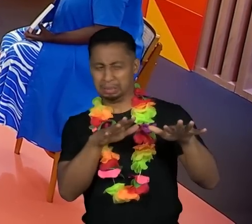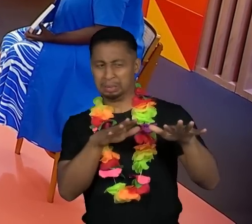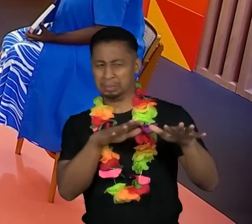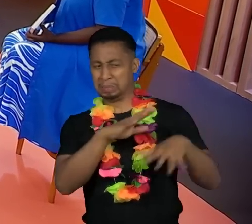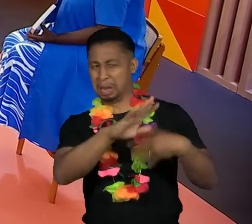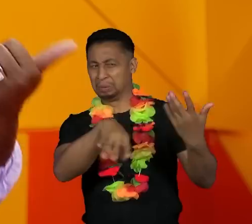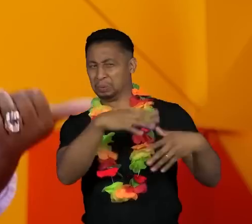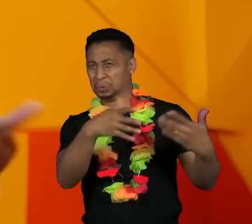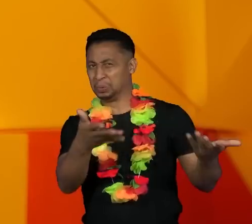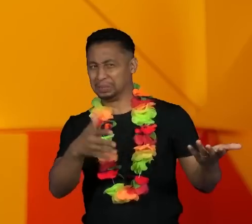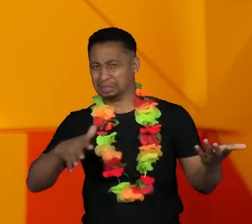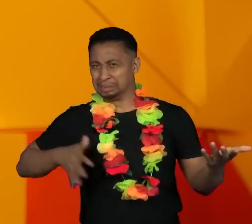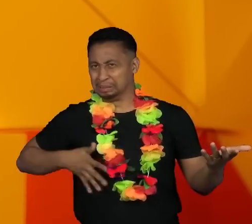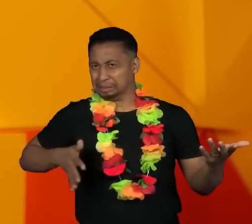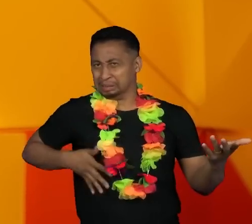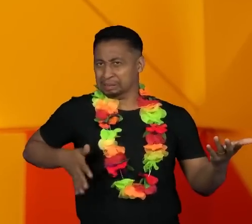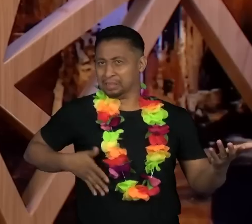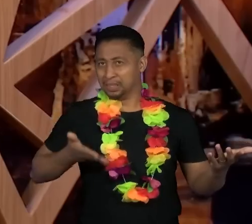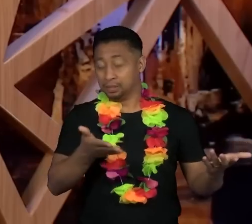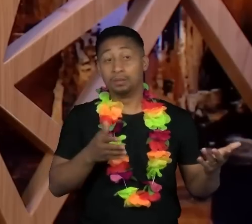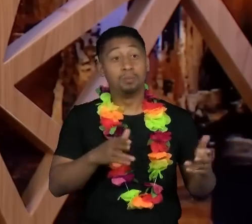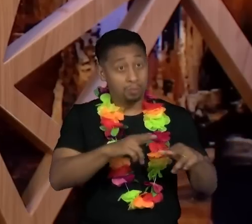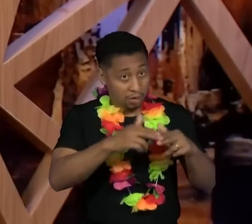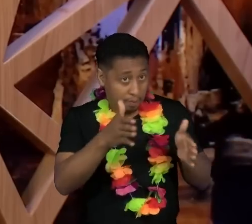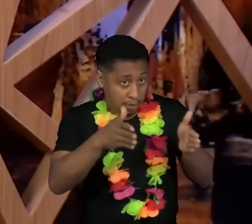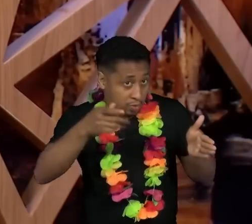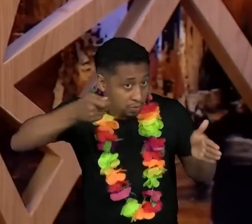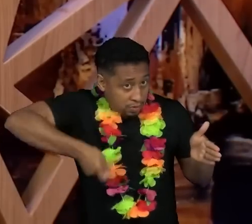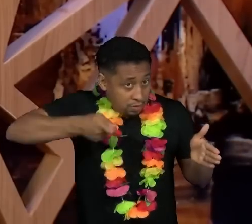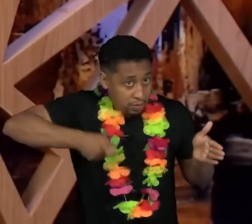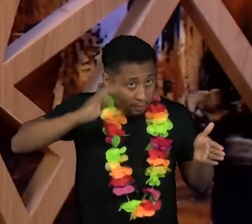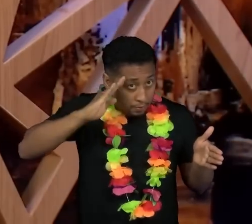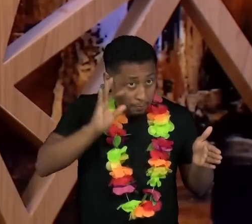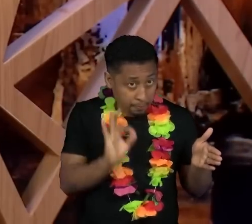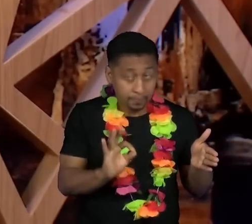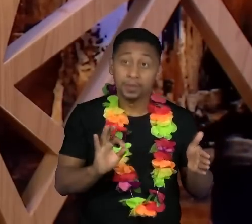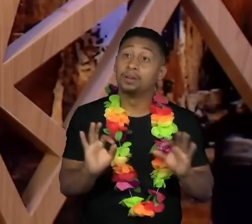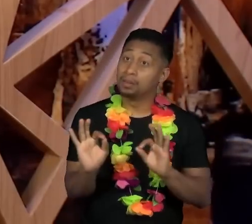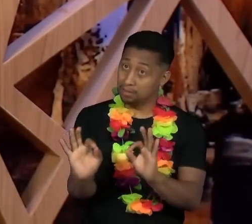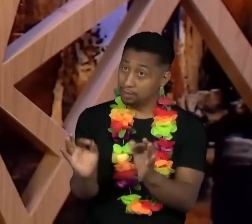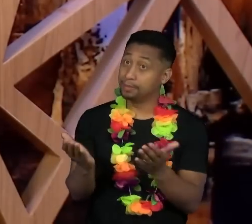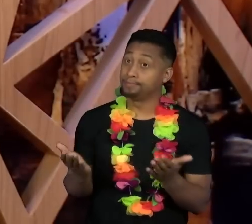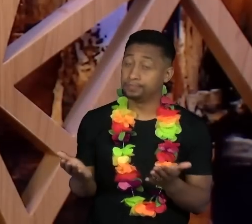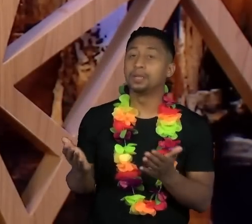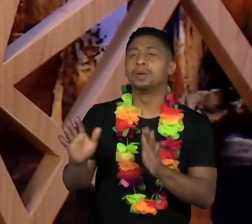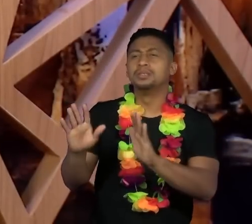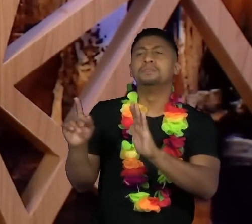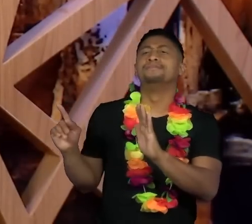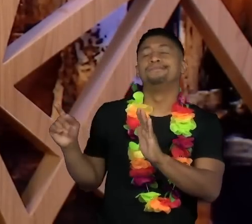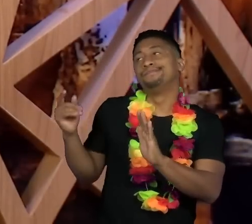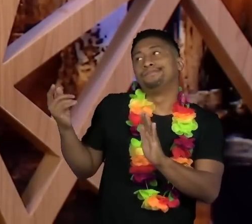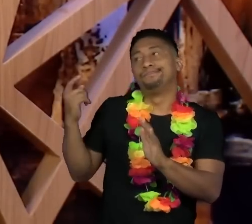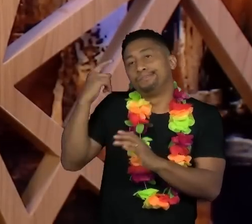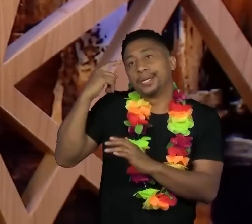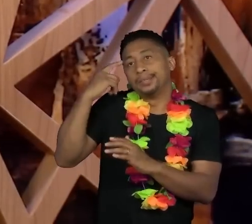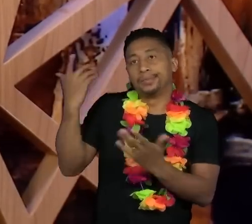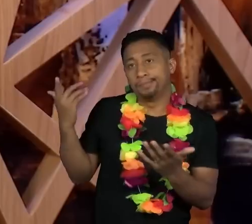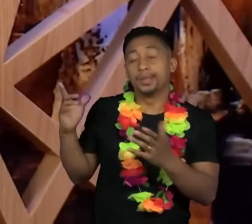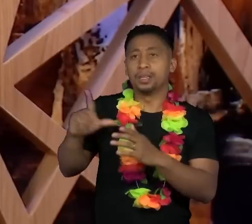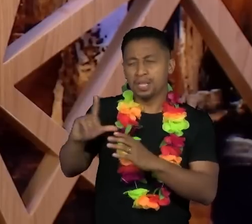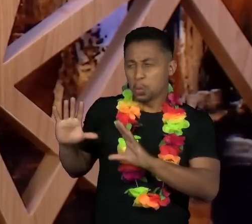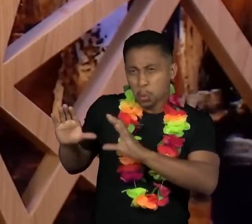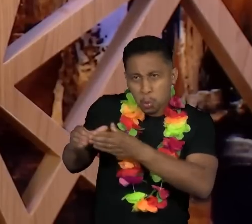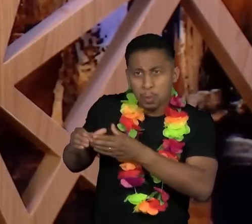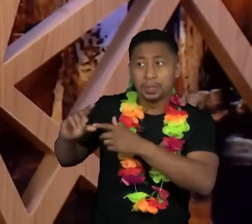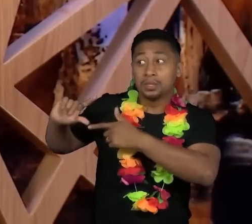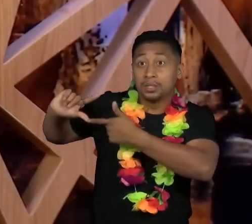perseguidas na época da ditadura militar. Exatamente. Aí quando você fala, olha, tem escolas de samba tradicionais, com a própria Camisa Verde e Branco, Leandro de Itaquera,